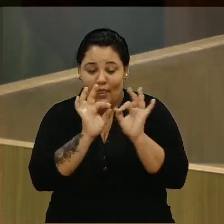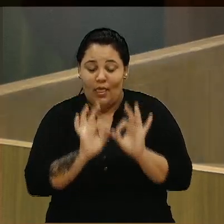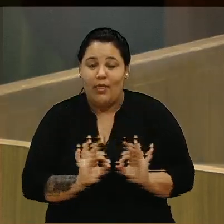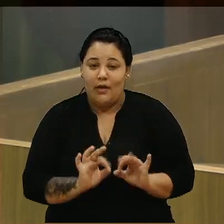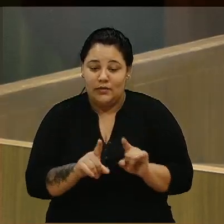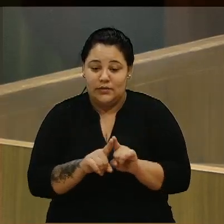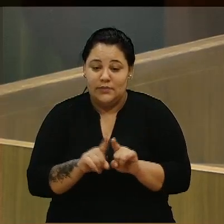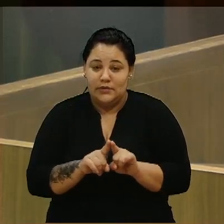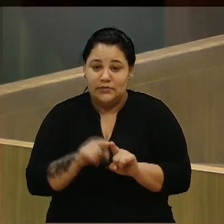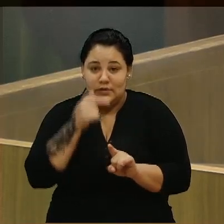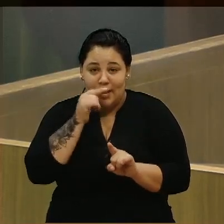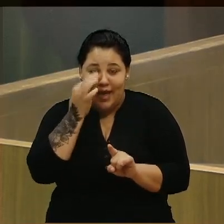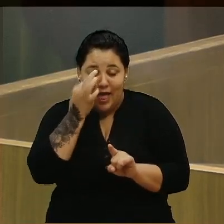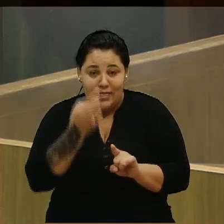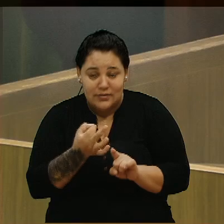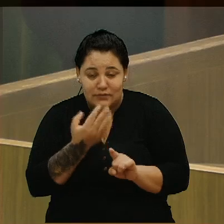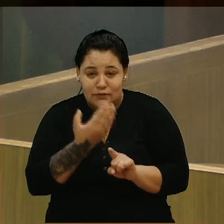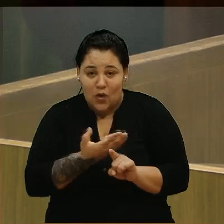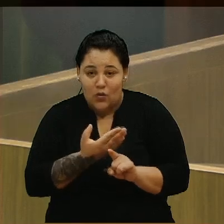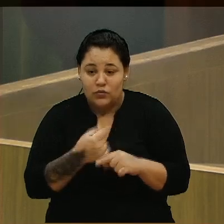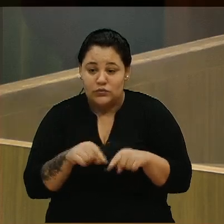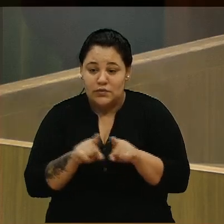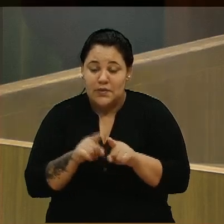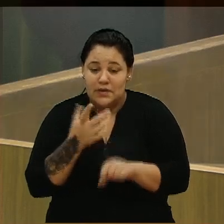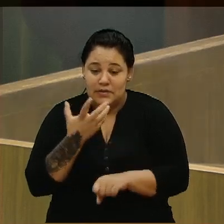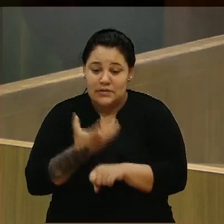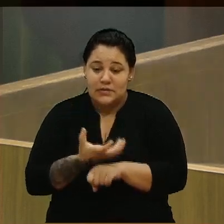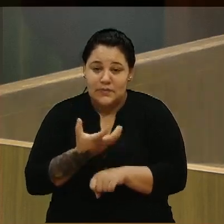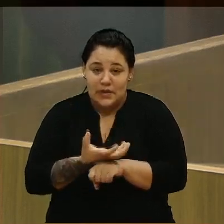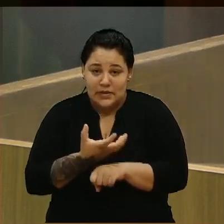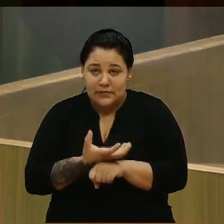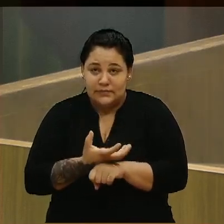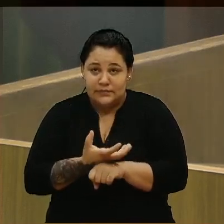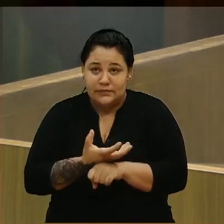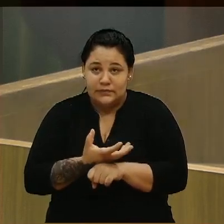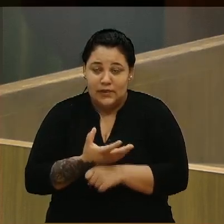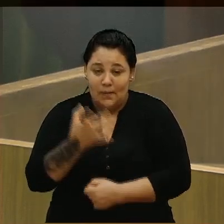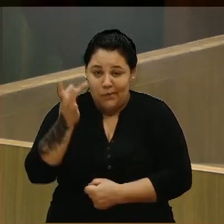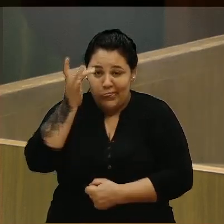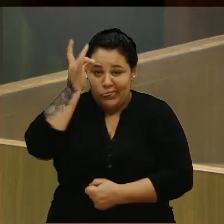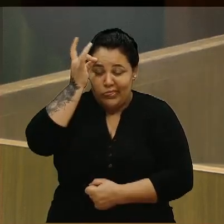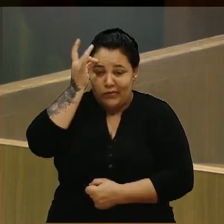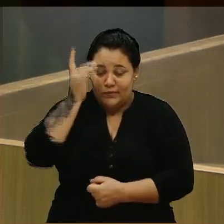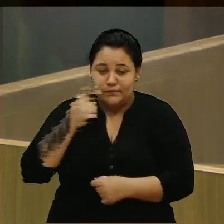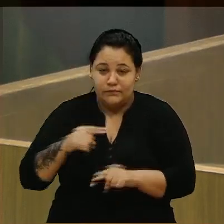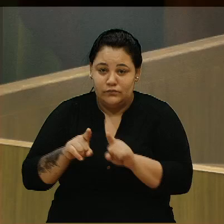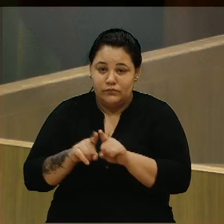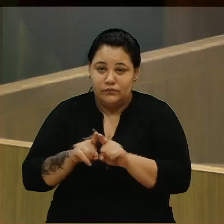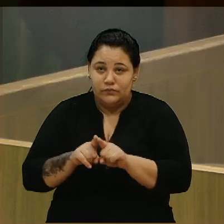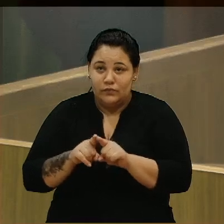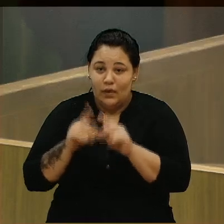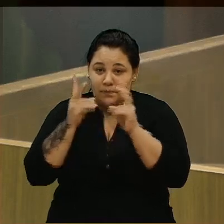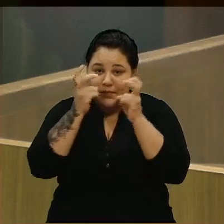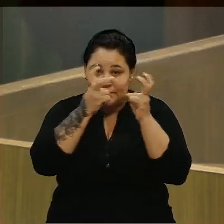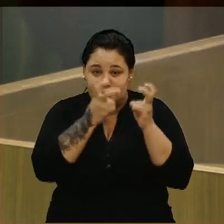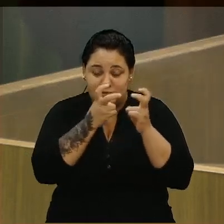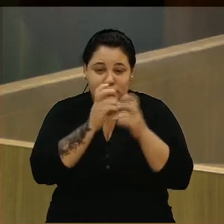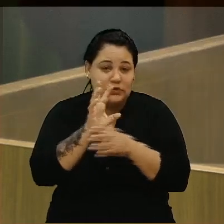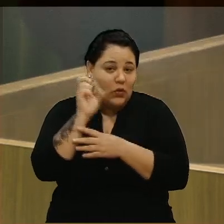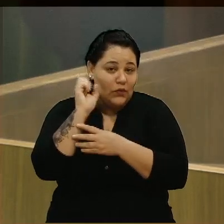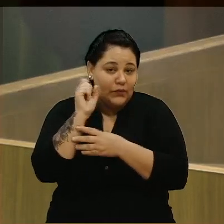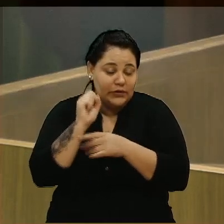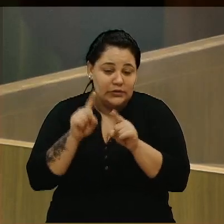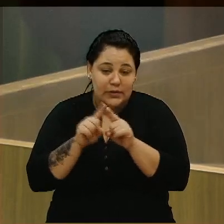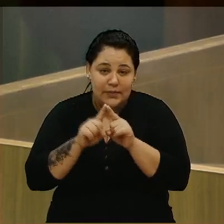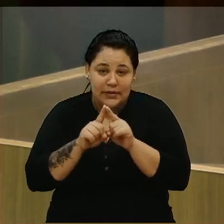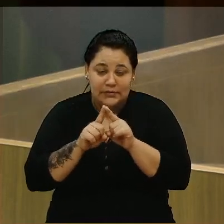da concentração, da disciplina, da memorização, da percepção auditiva, da